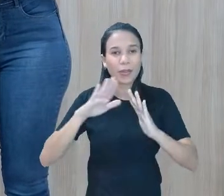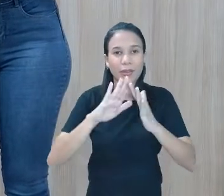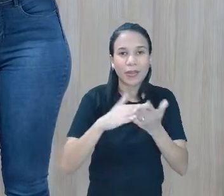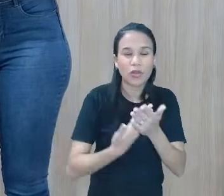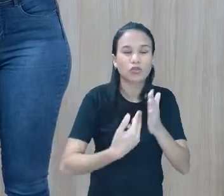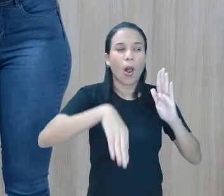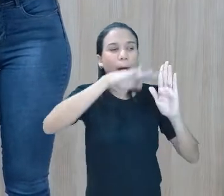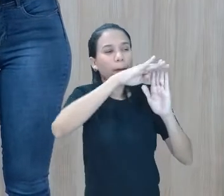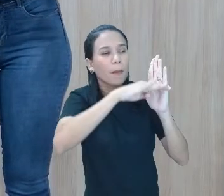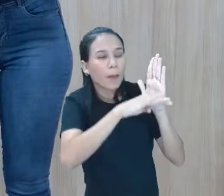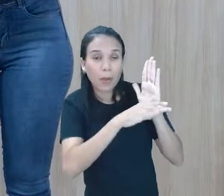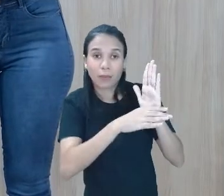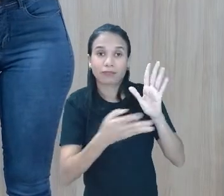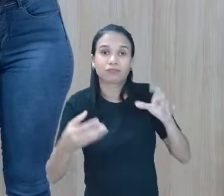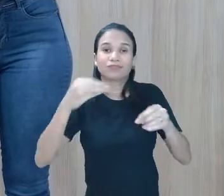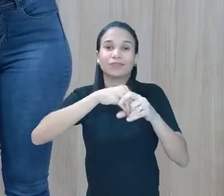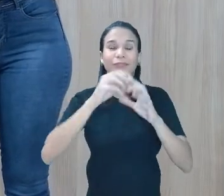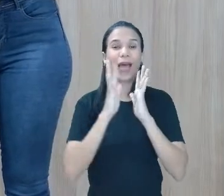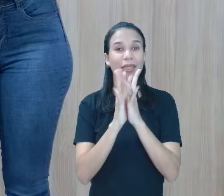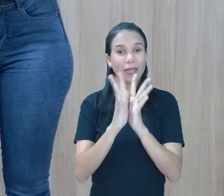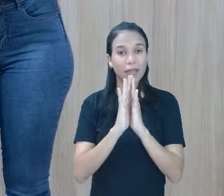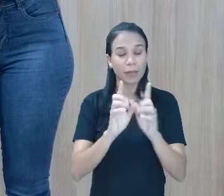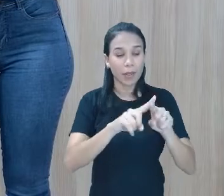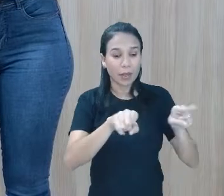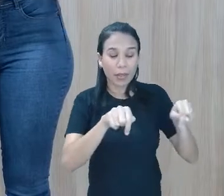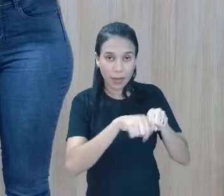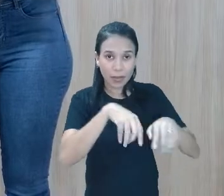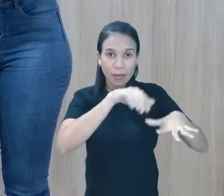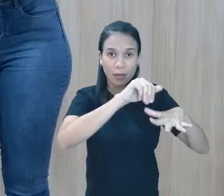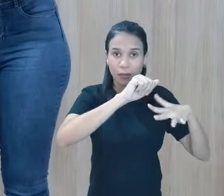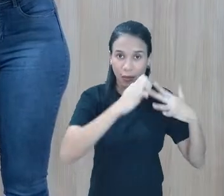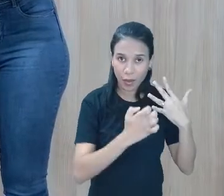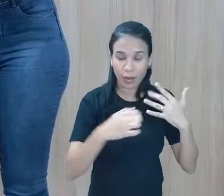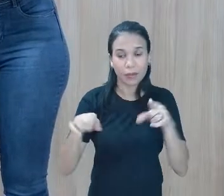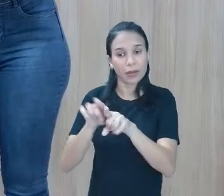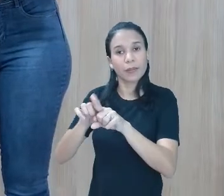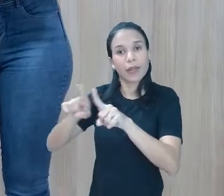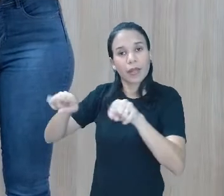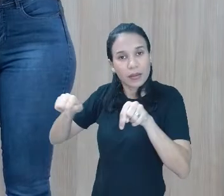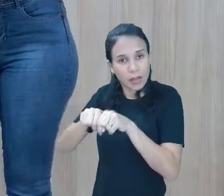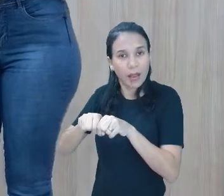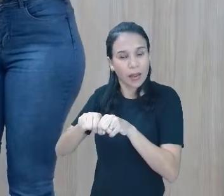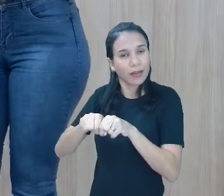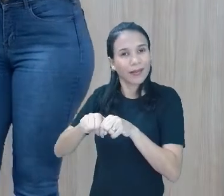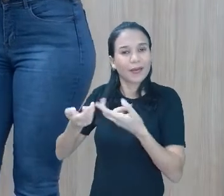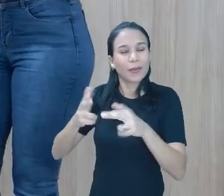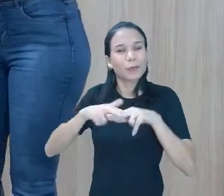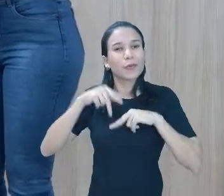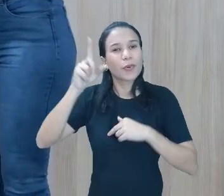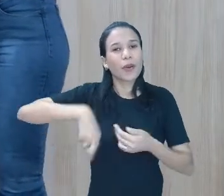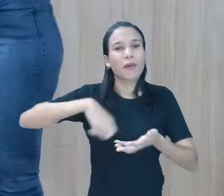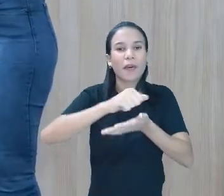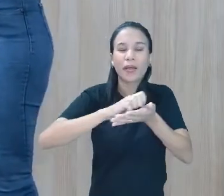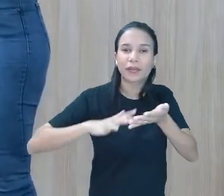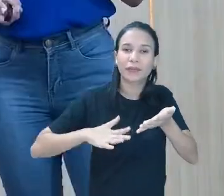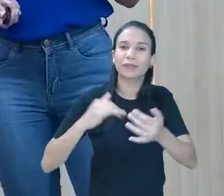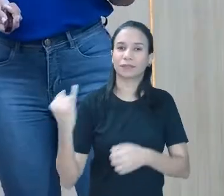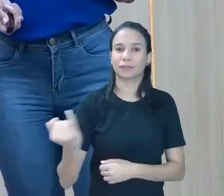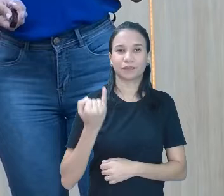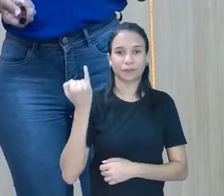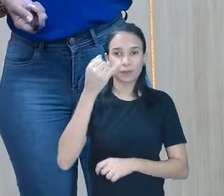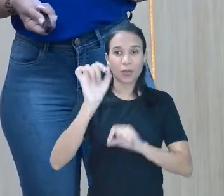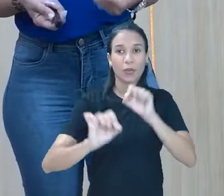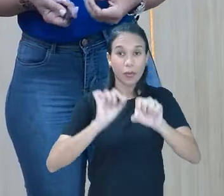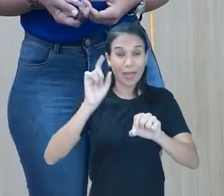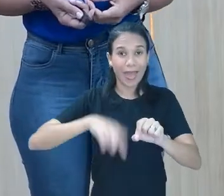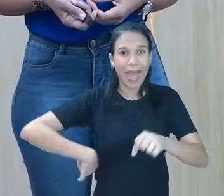que faz parte da nossa dinâmica na sala de recursos e na sala regular. Né? Então, a gente tem uma atividade que é importante, que